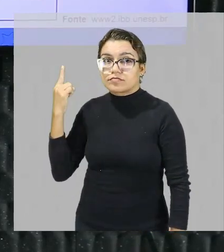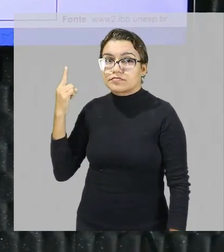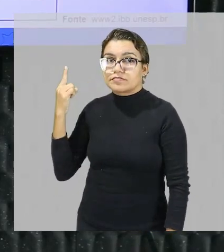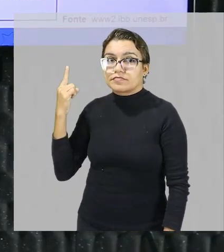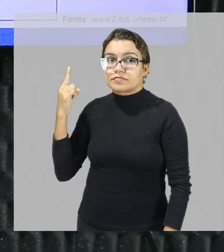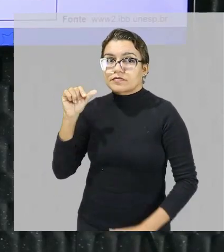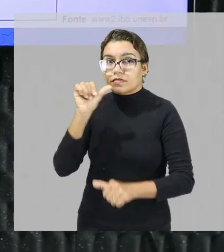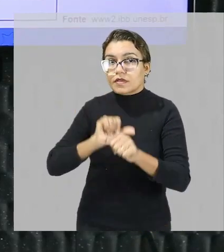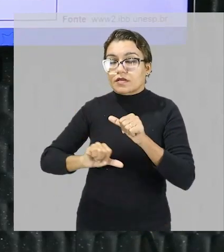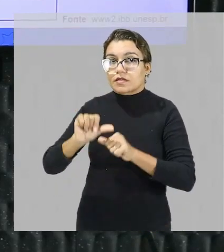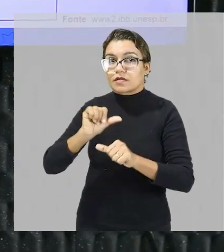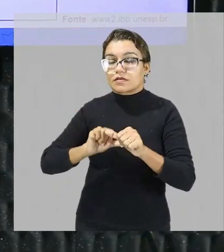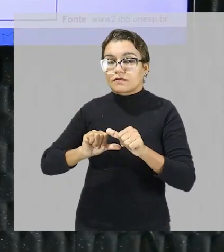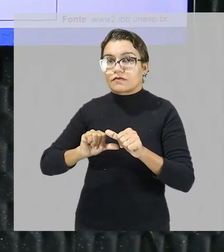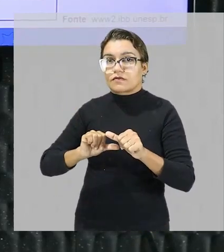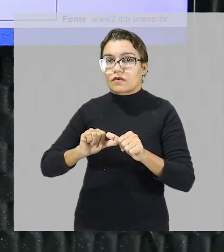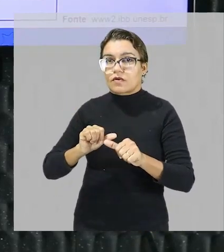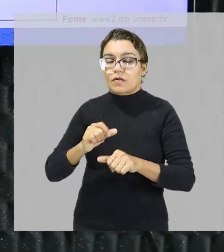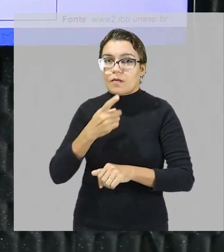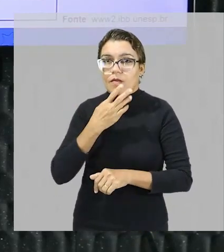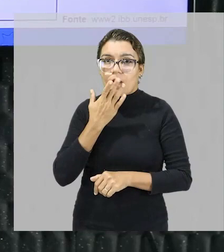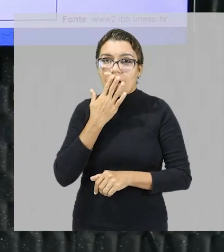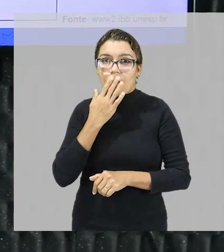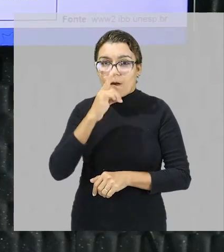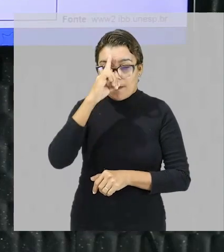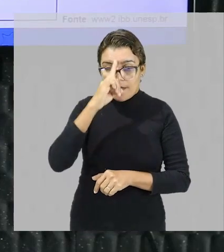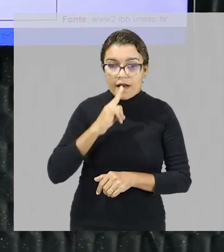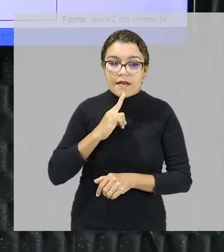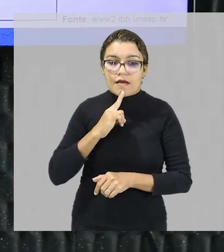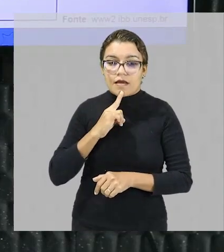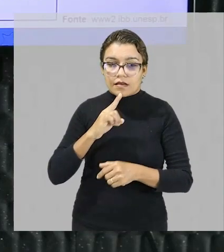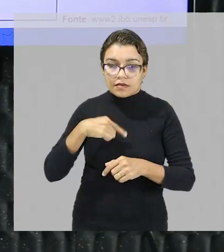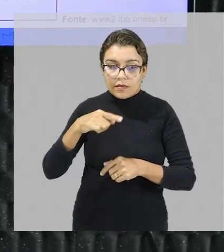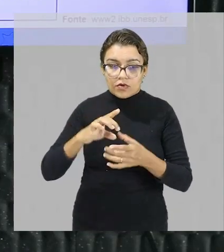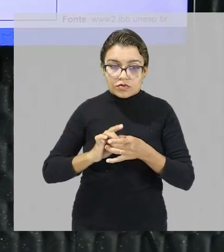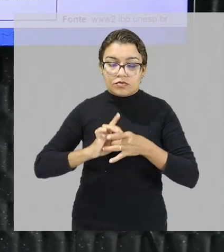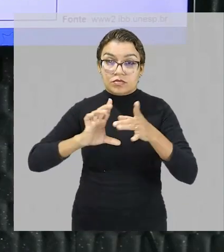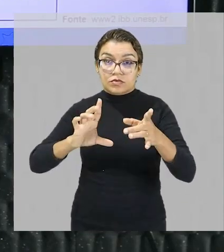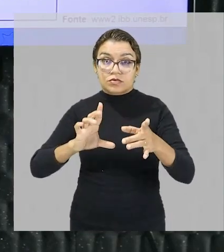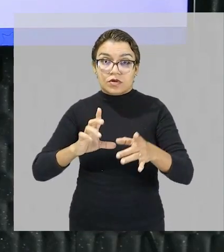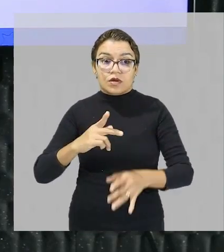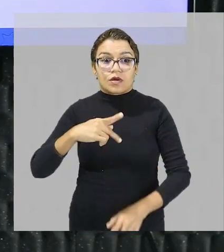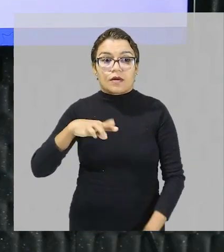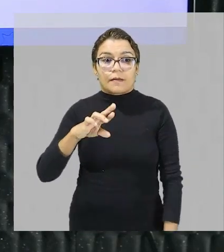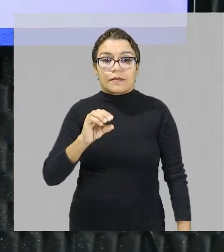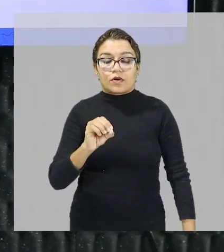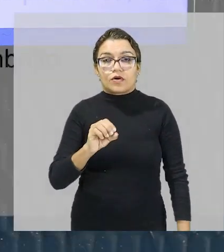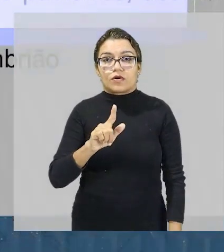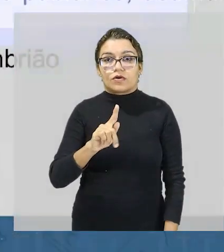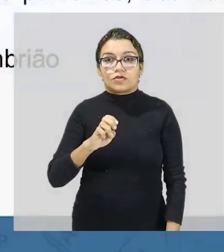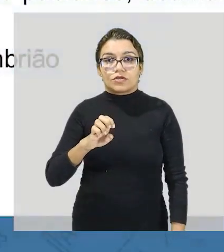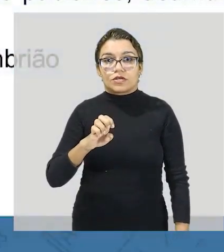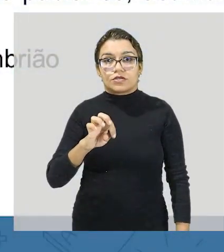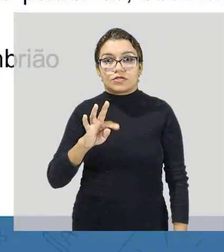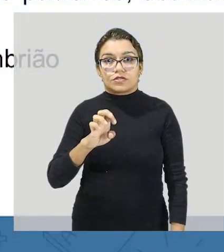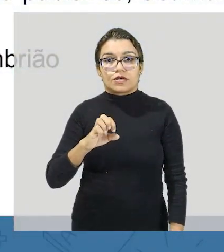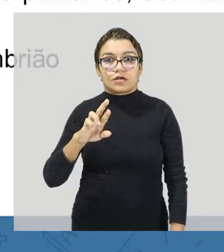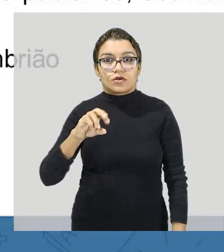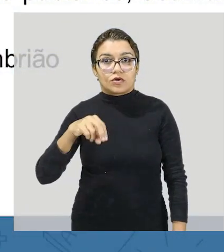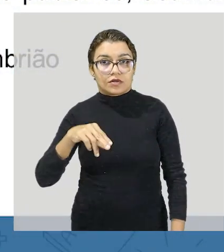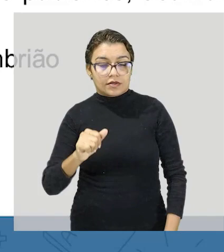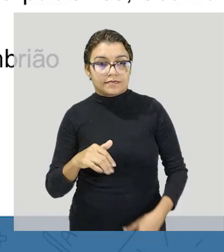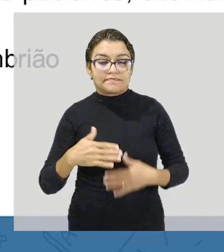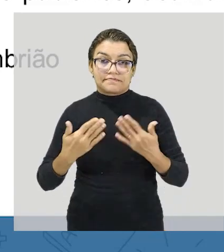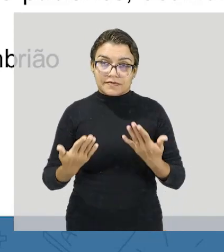se transforma no corpo amarelo, o corpo lúteo, que continua a liberar a progesterona, tá? Então é